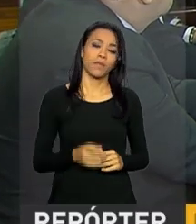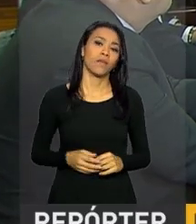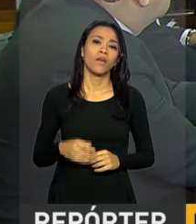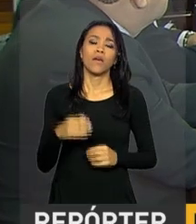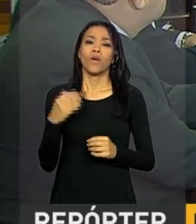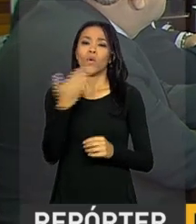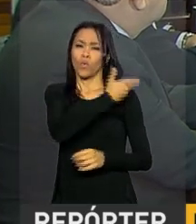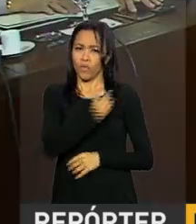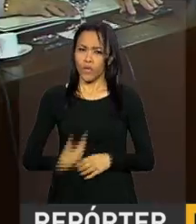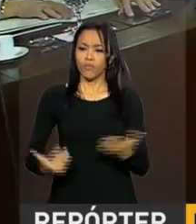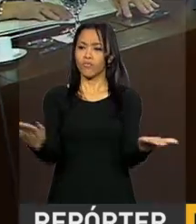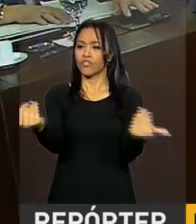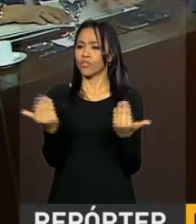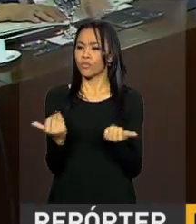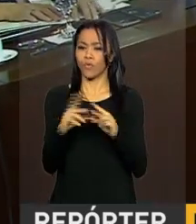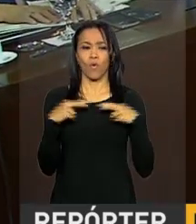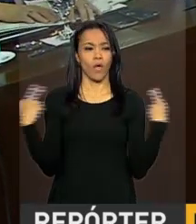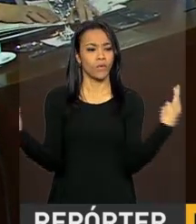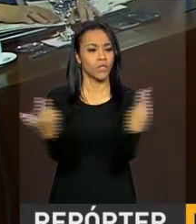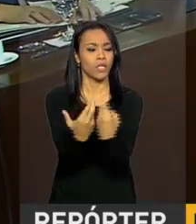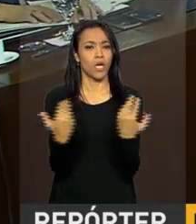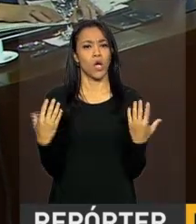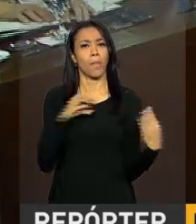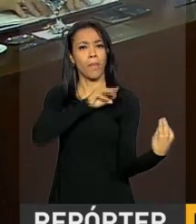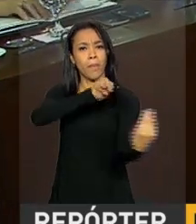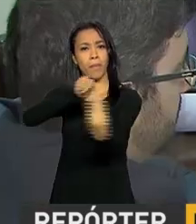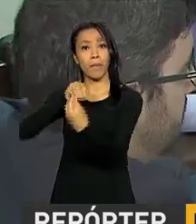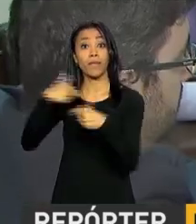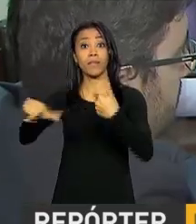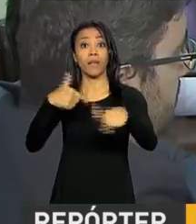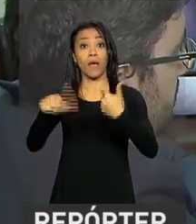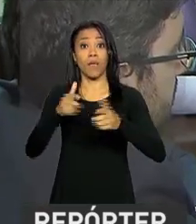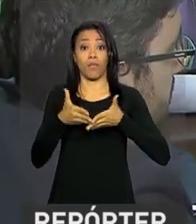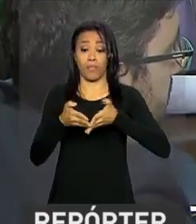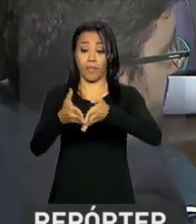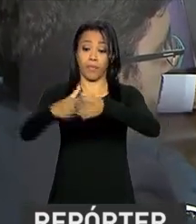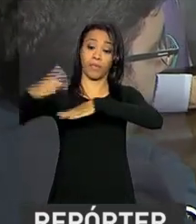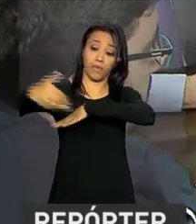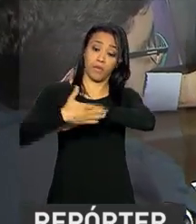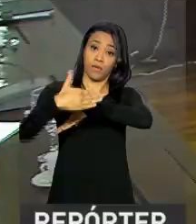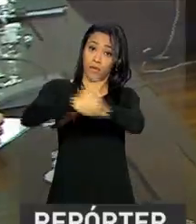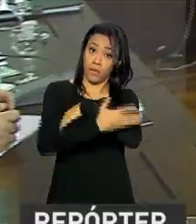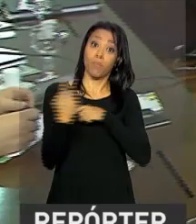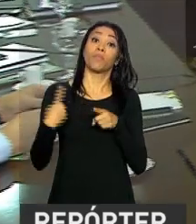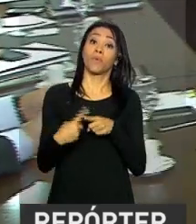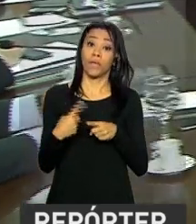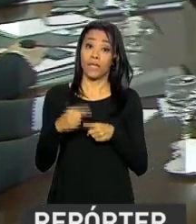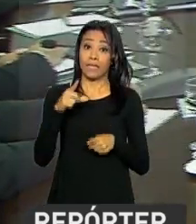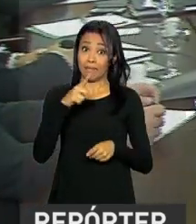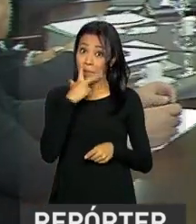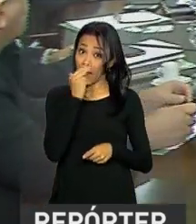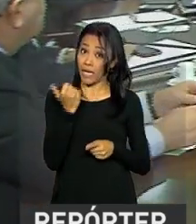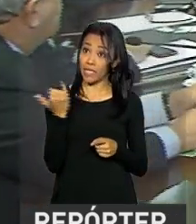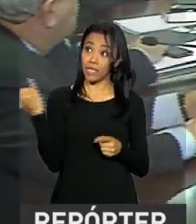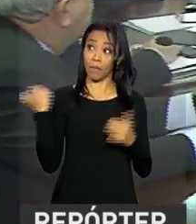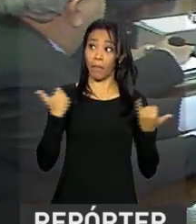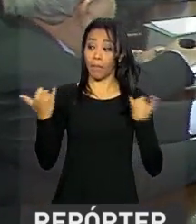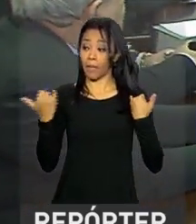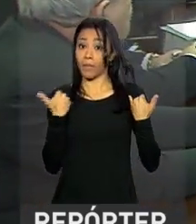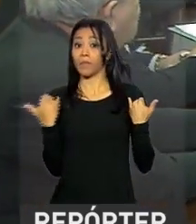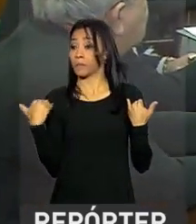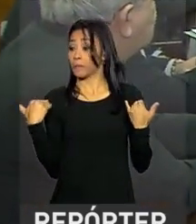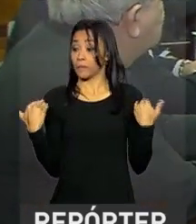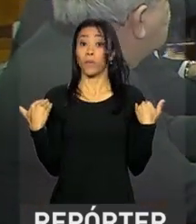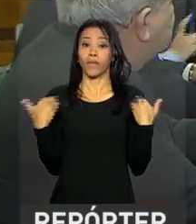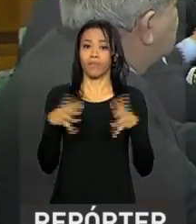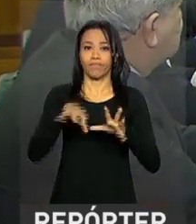chamou para um diálogo os sindicatos e empresas que operam nos portos brasileiros. Isso porque existe um indicativo de greve no setor.